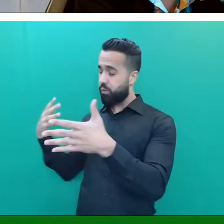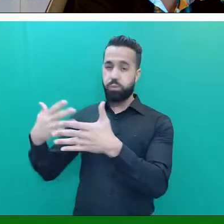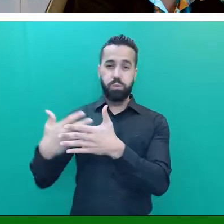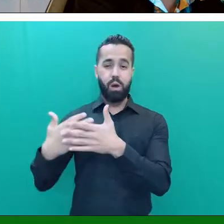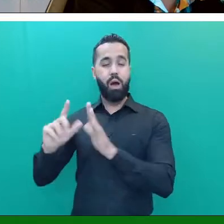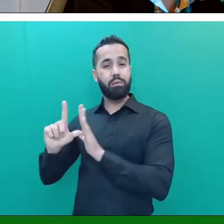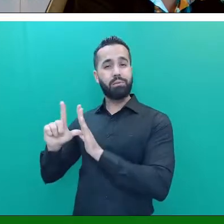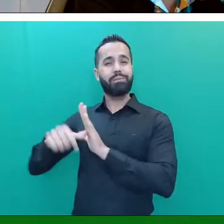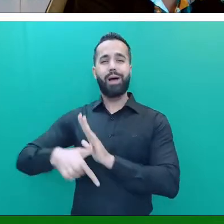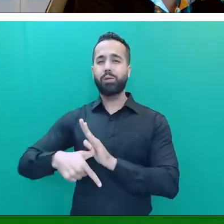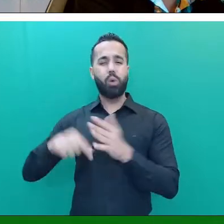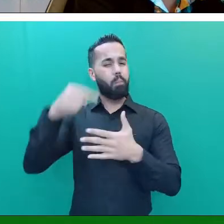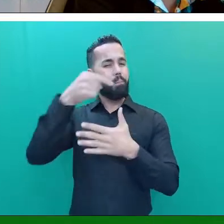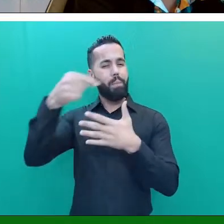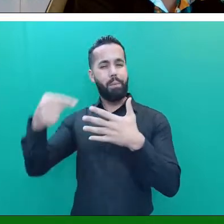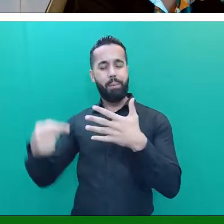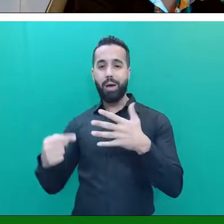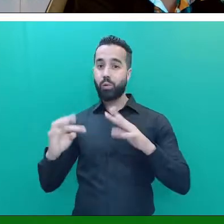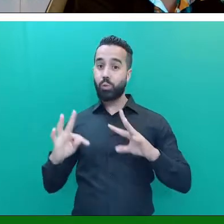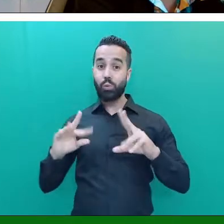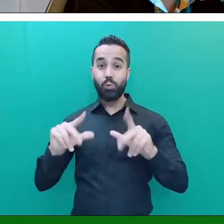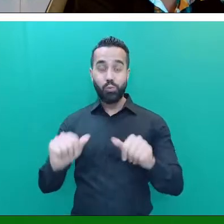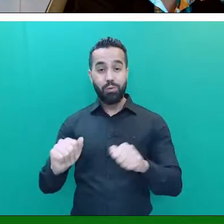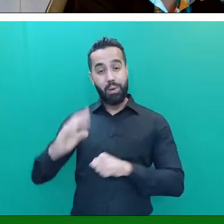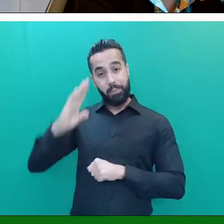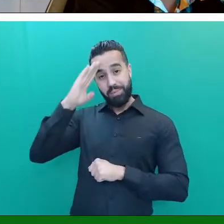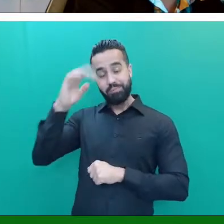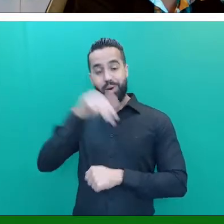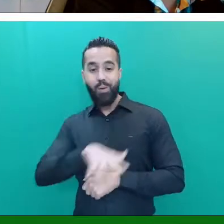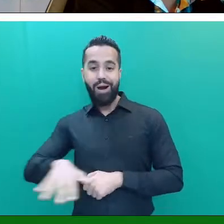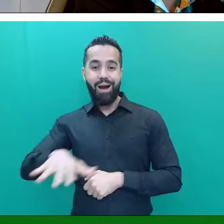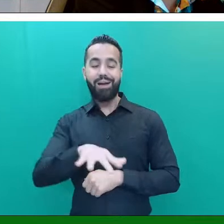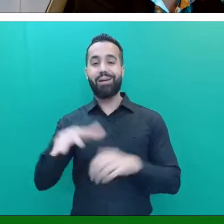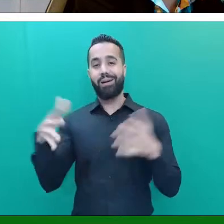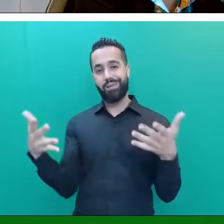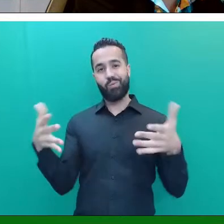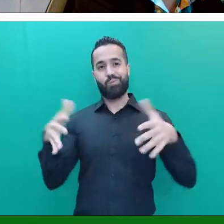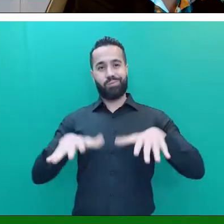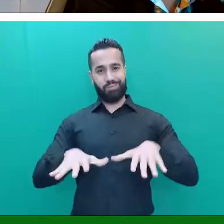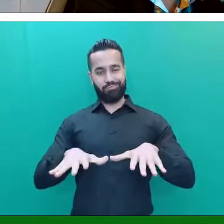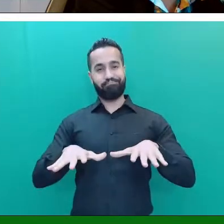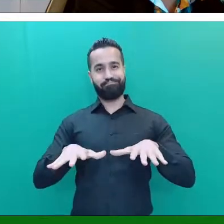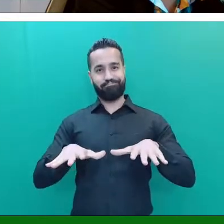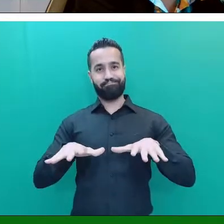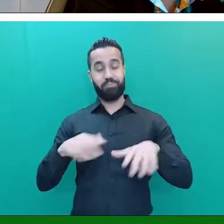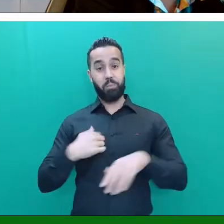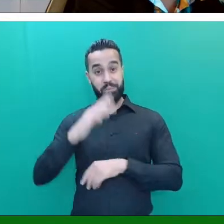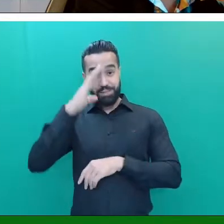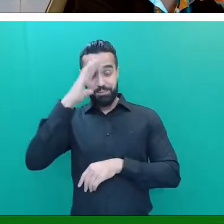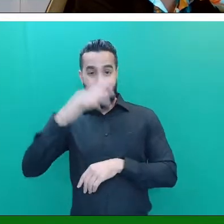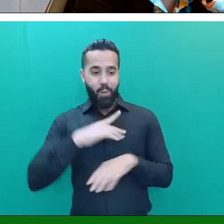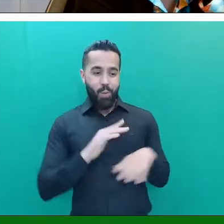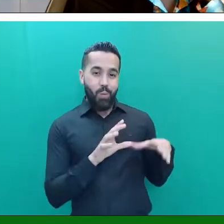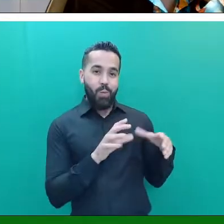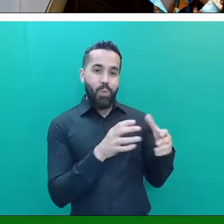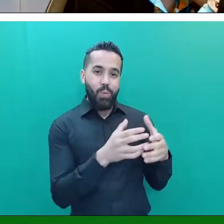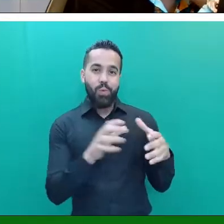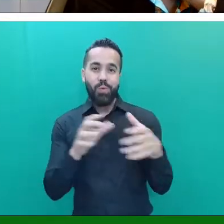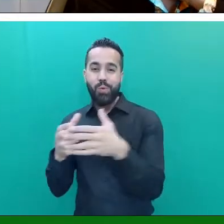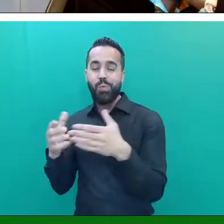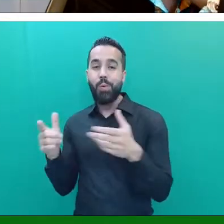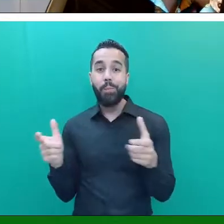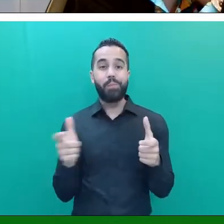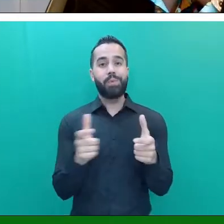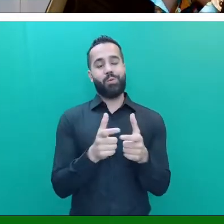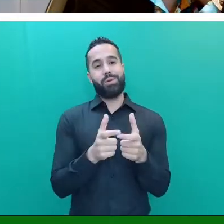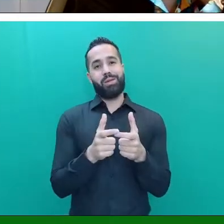que diga respeito à inclusão de minorias ou de minorias simbólicas. De fato, somos um dos países mais violentos